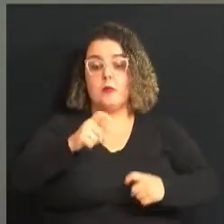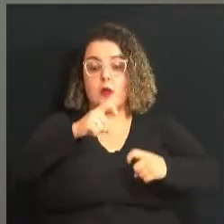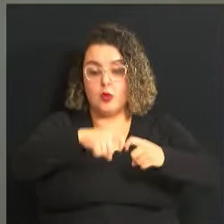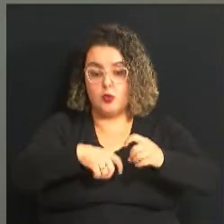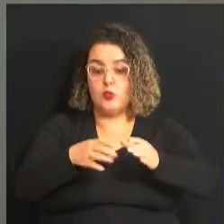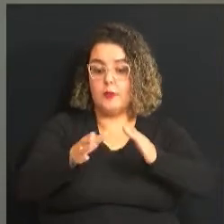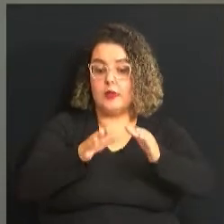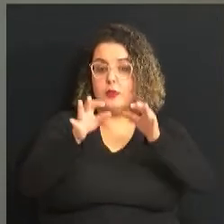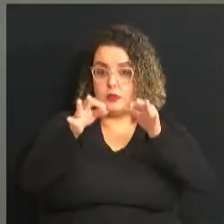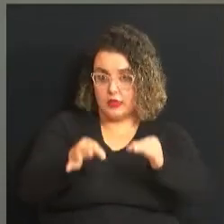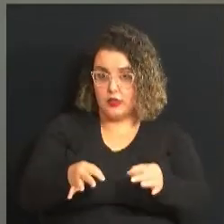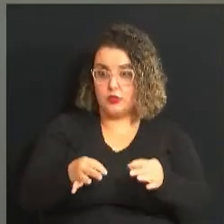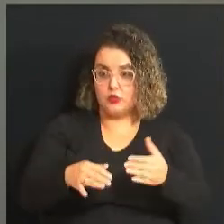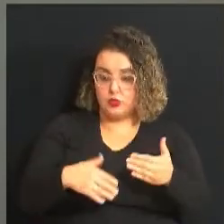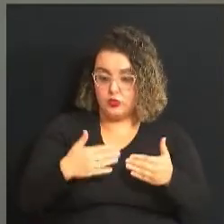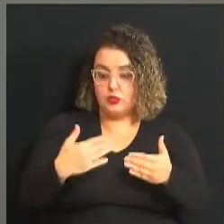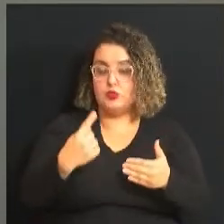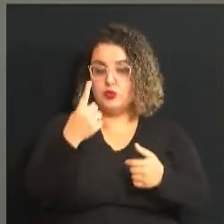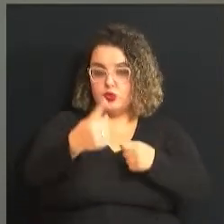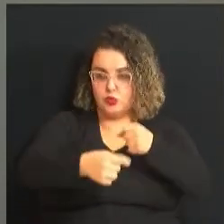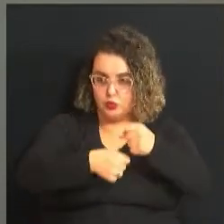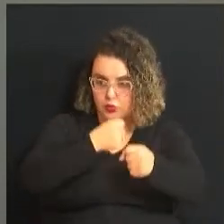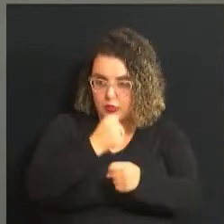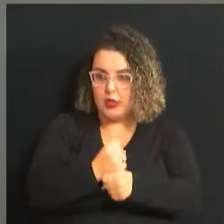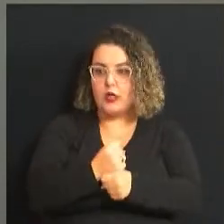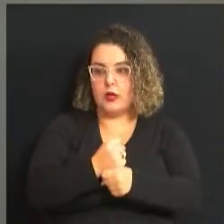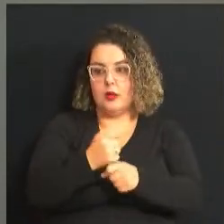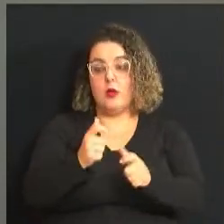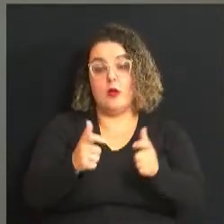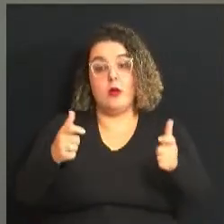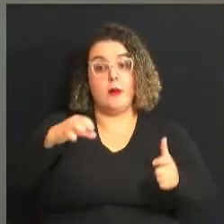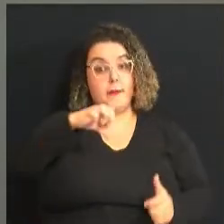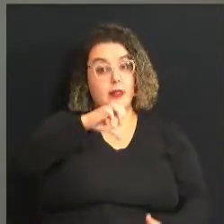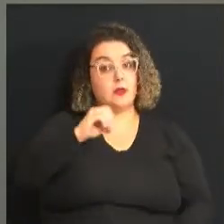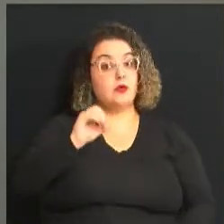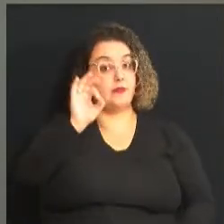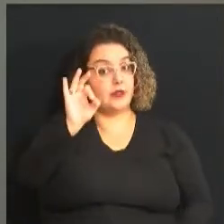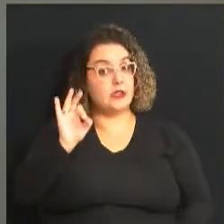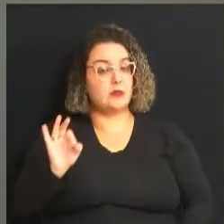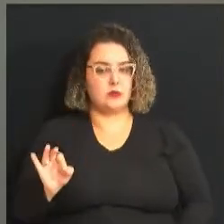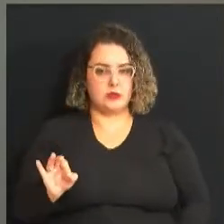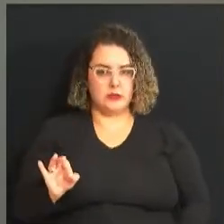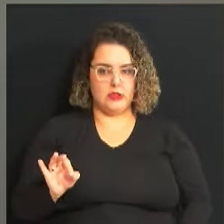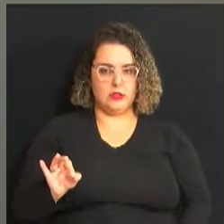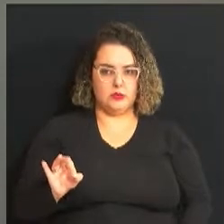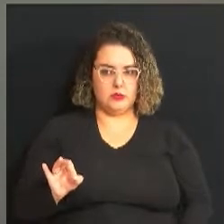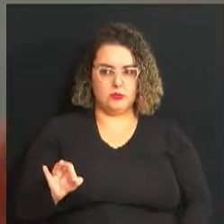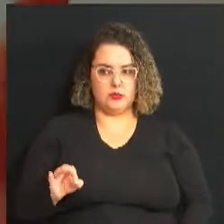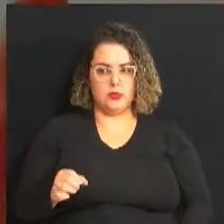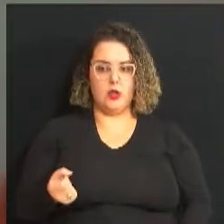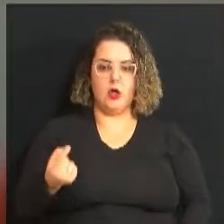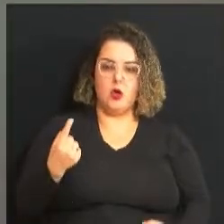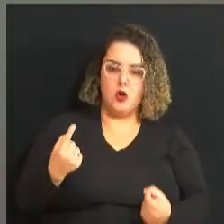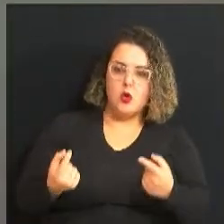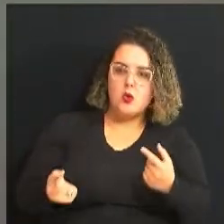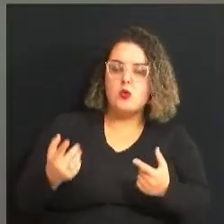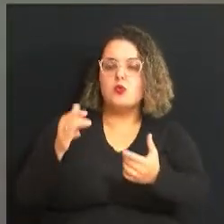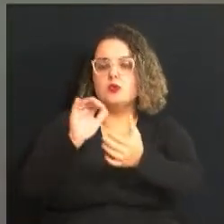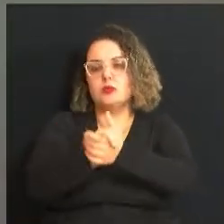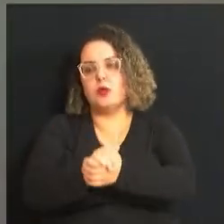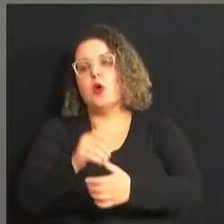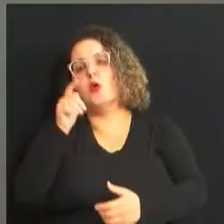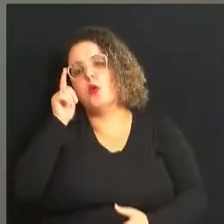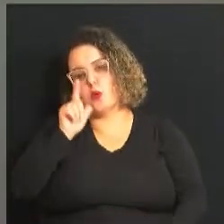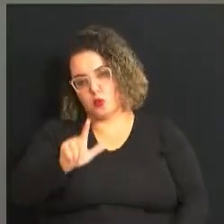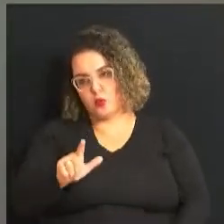certo, no decorrer de um ano, essa chance aumenta para 90%. Então, alguns casais realmente conseguem já